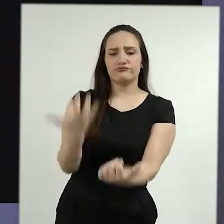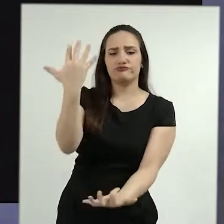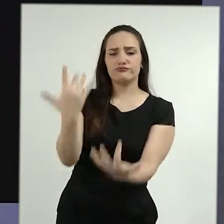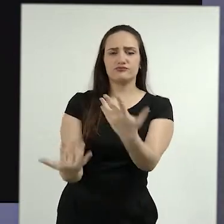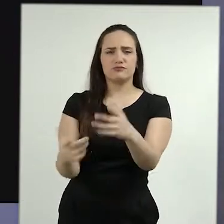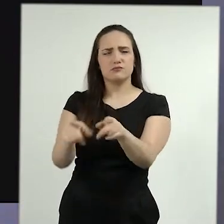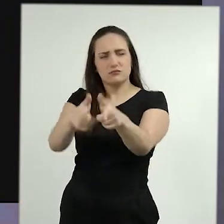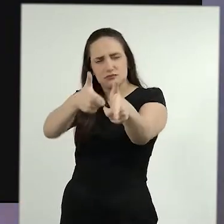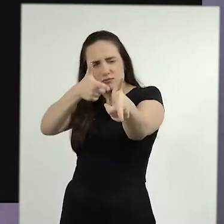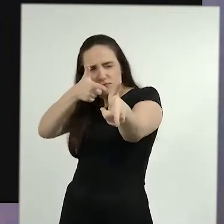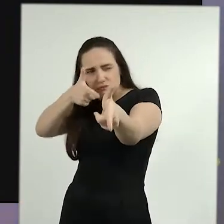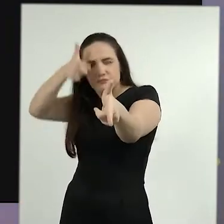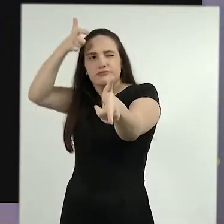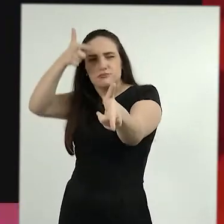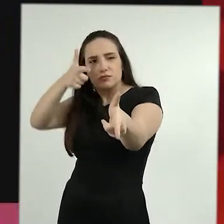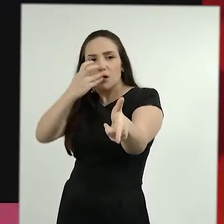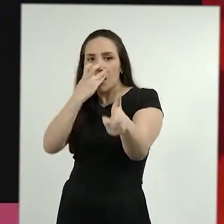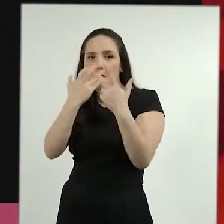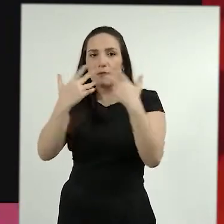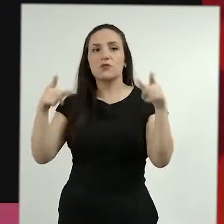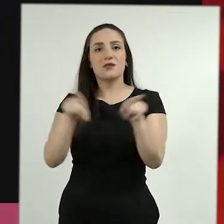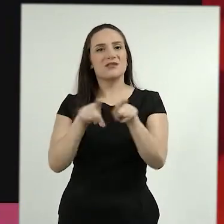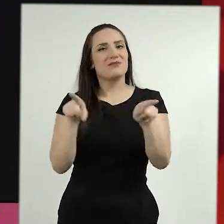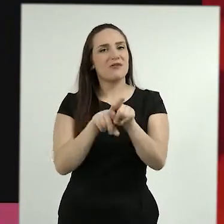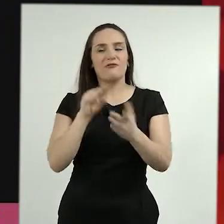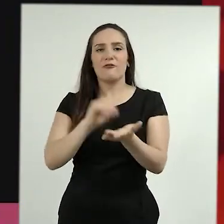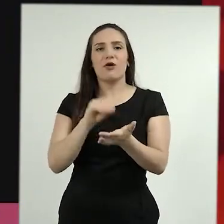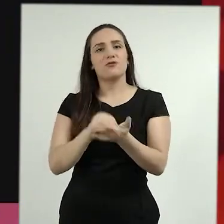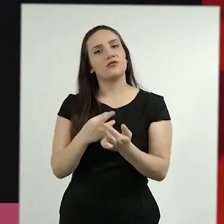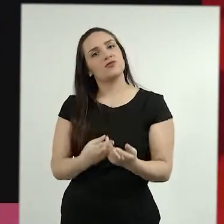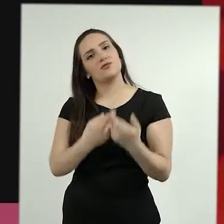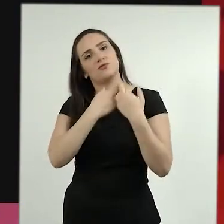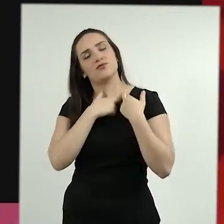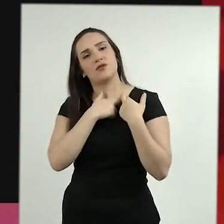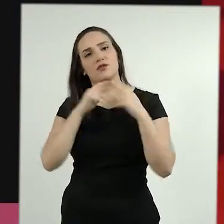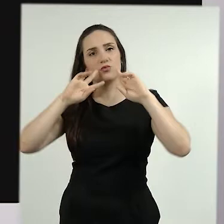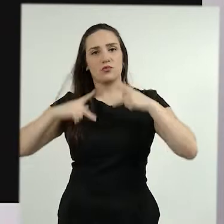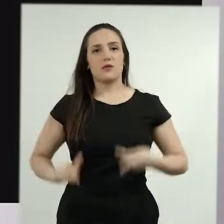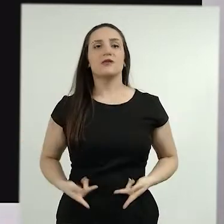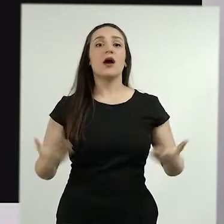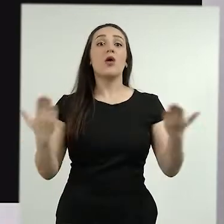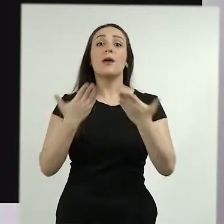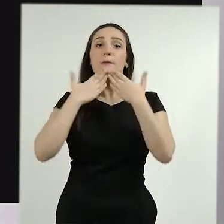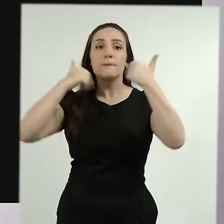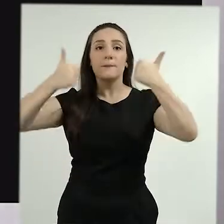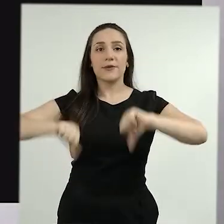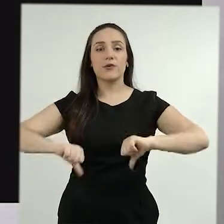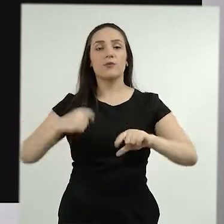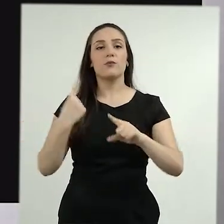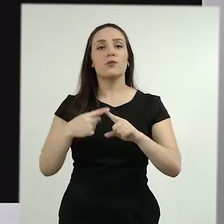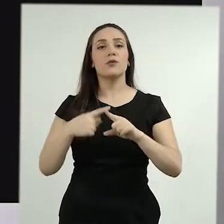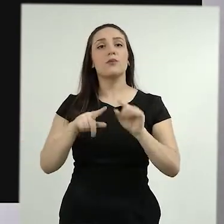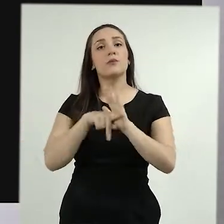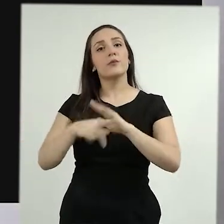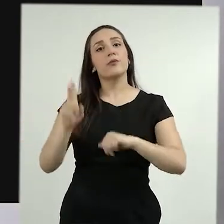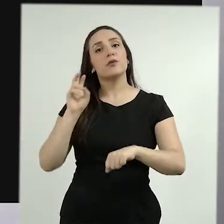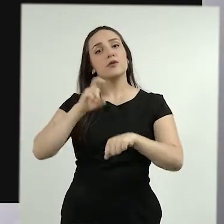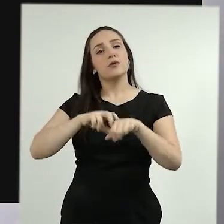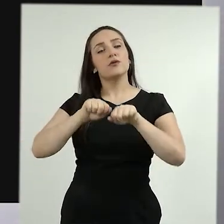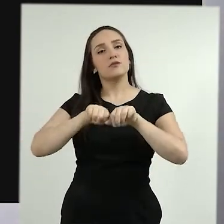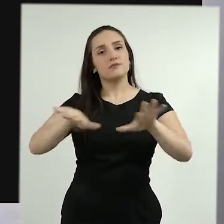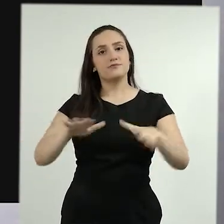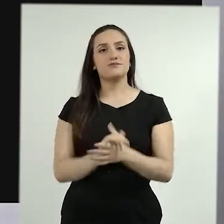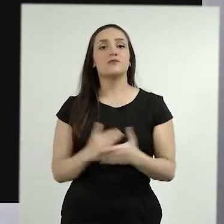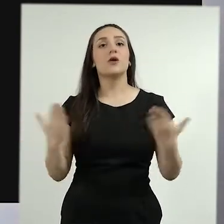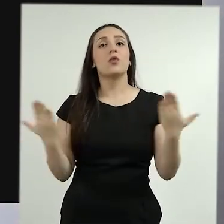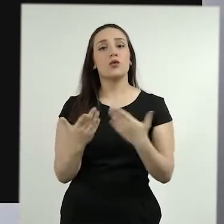pela caça e também pela irresponsabilidade do ser humano. Tudo isso agora alinhado a uma pandemia. E nós vamos bater um